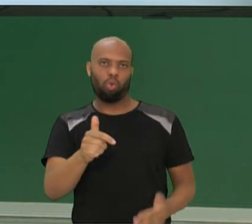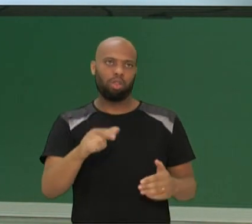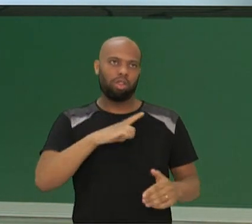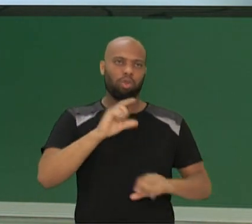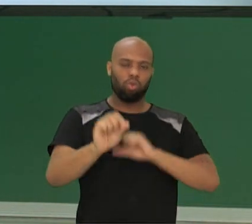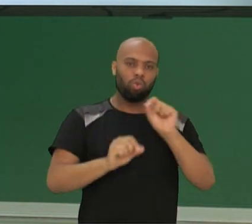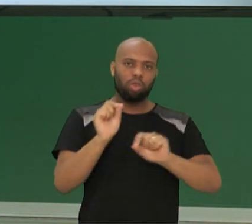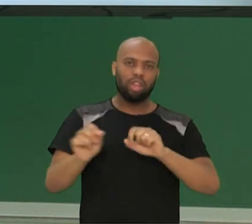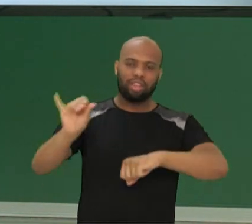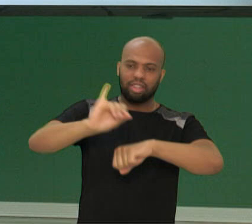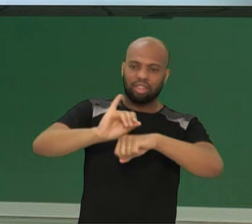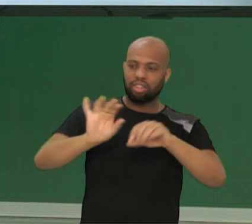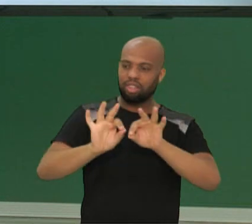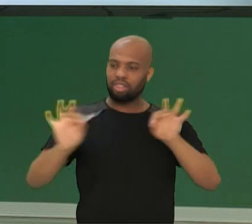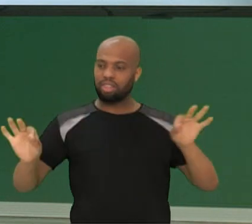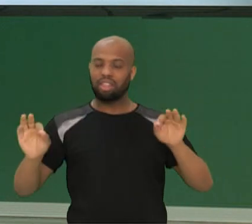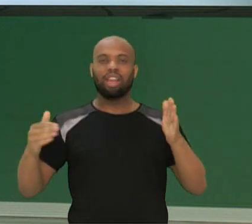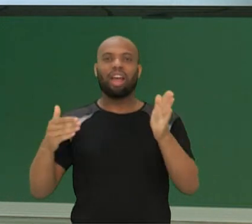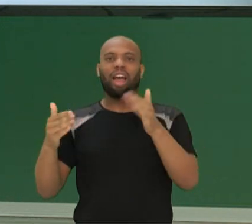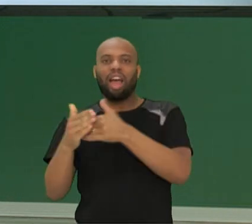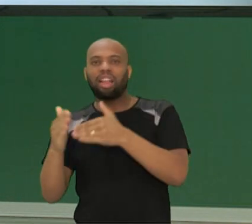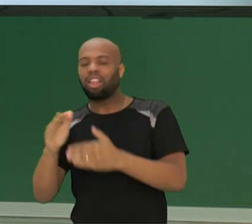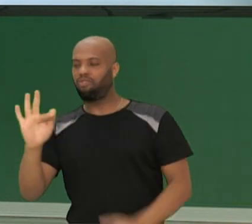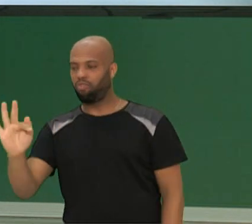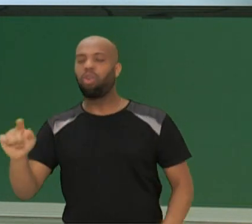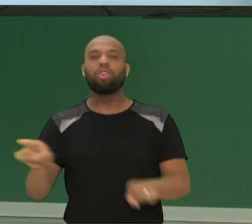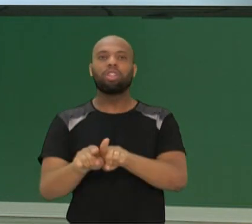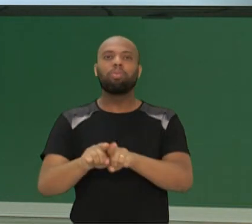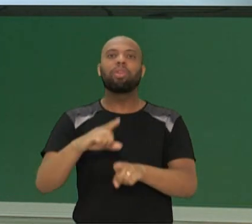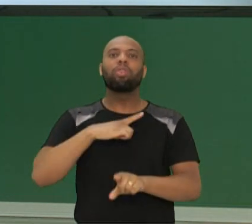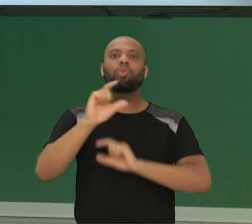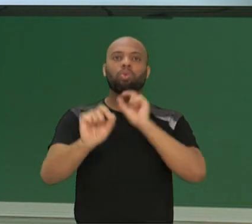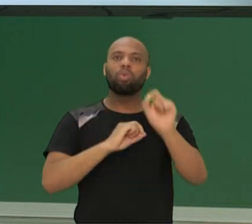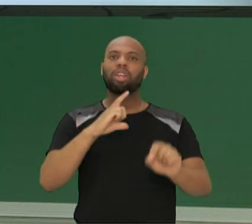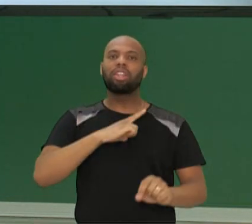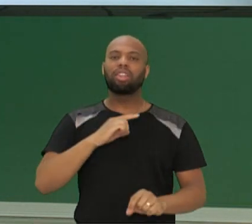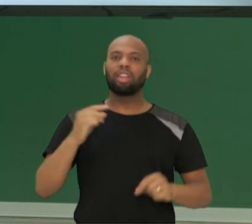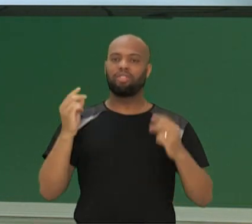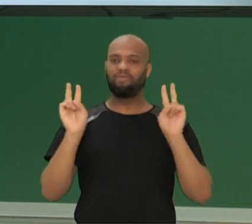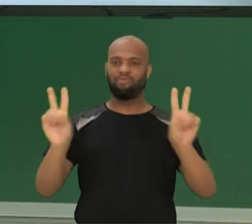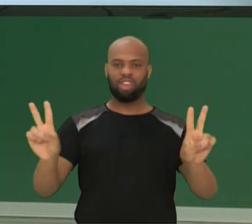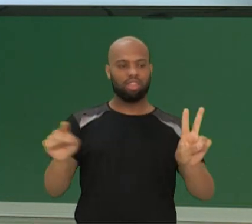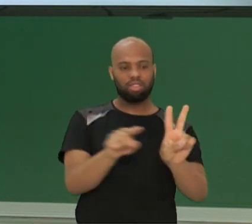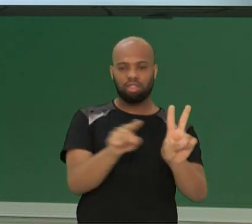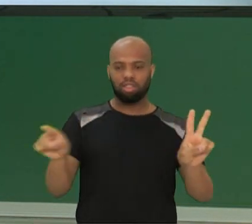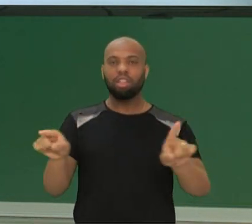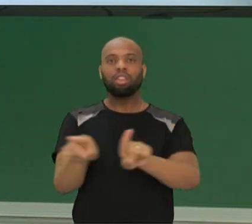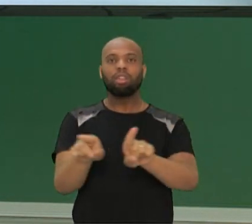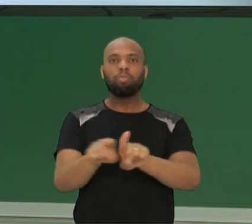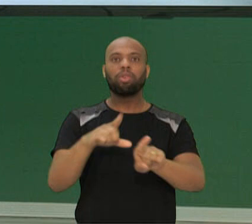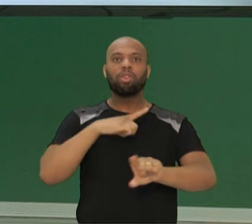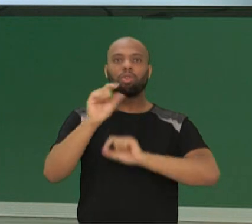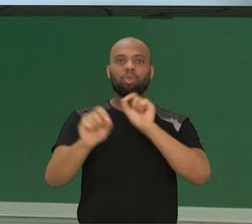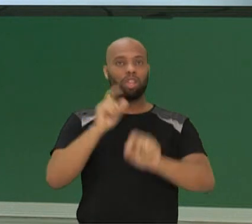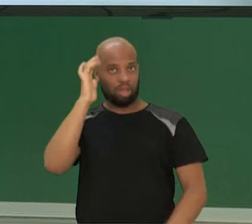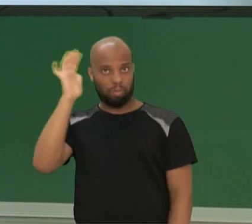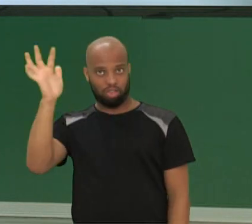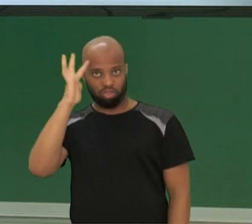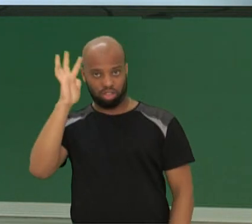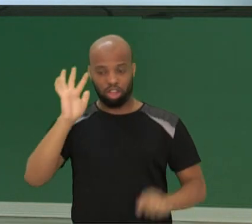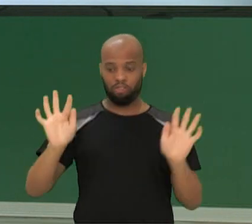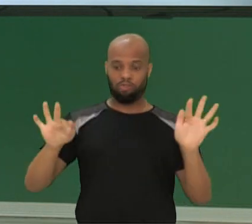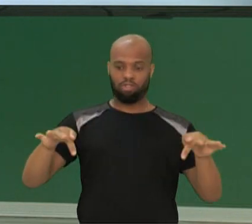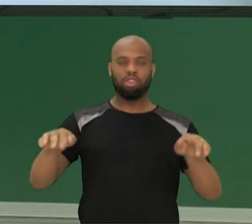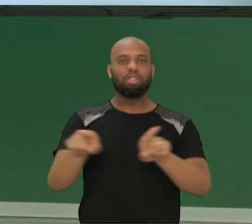centro até o foco dela. Nós encontramos também entre o vértice e o extremo do eixo imaginário.